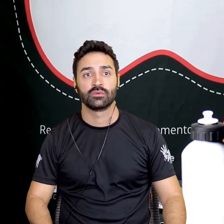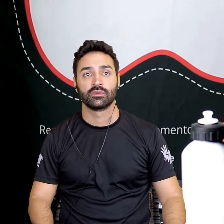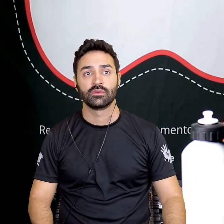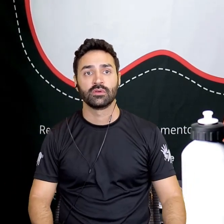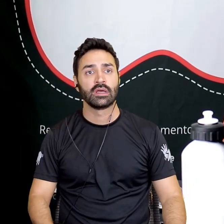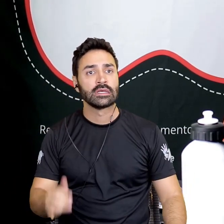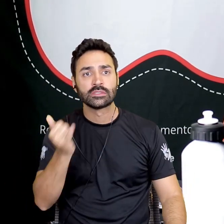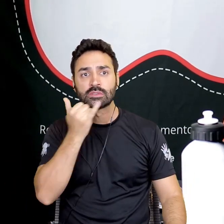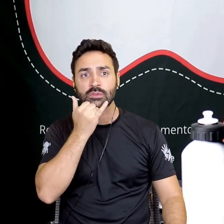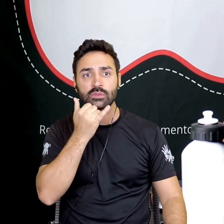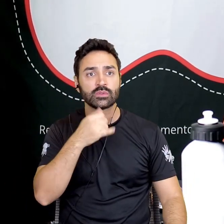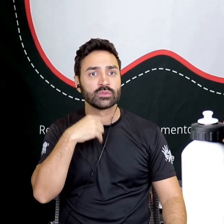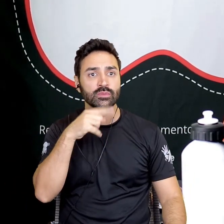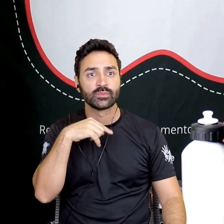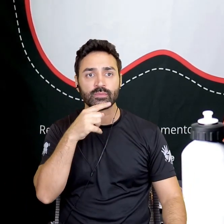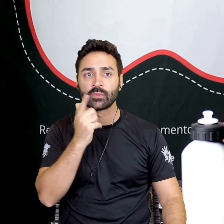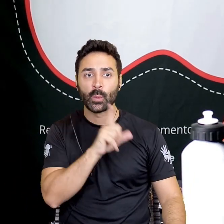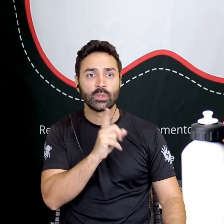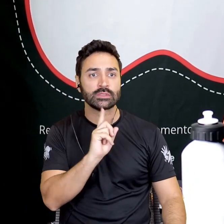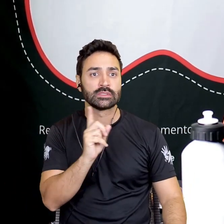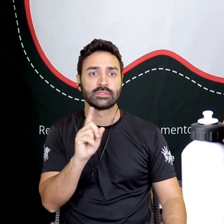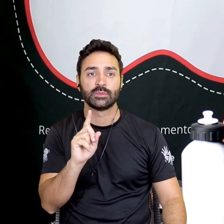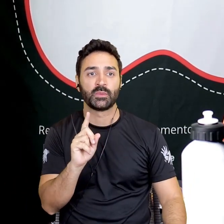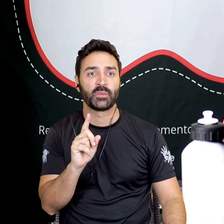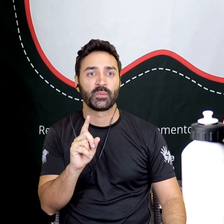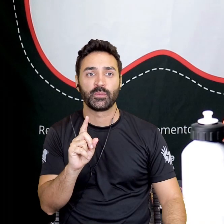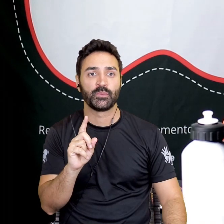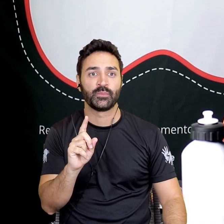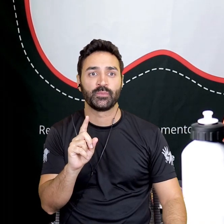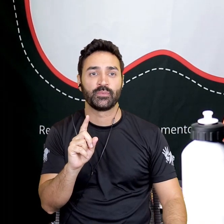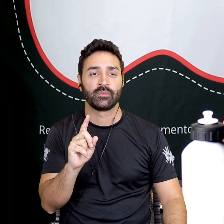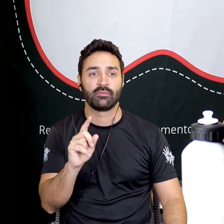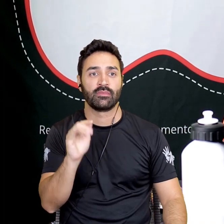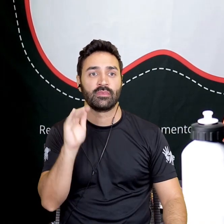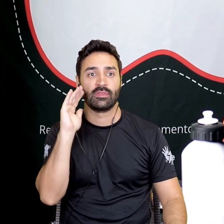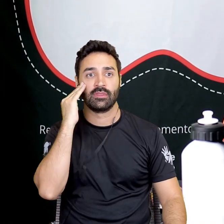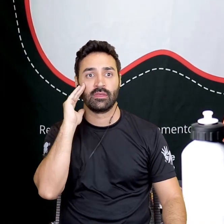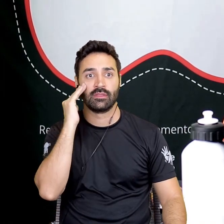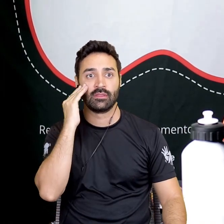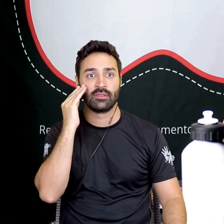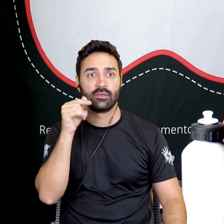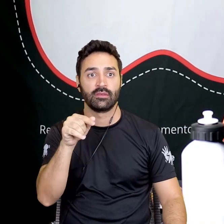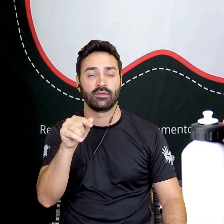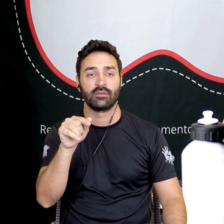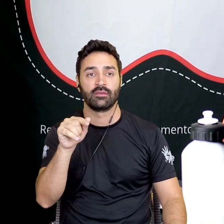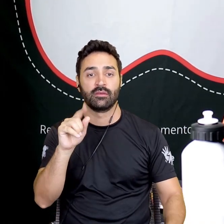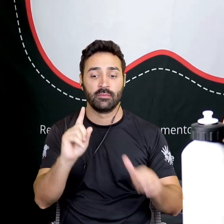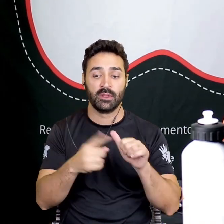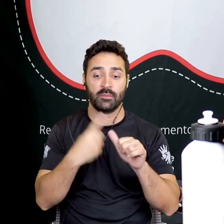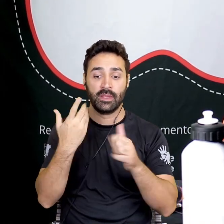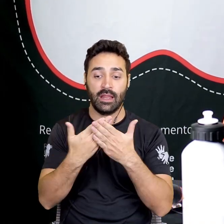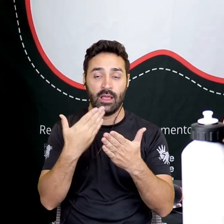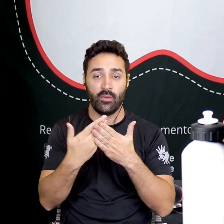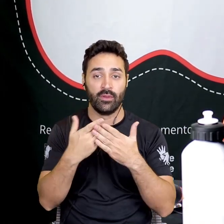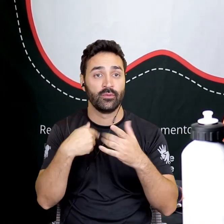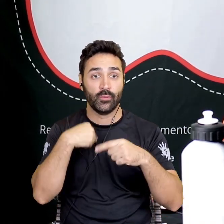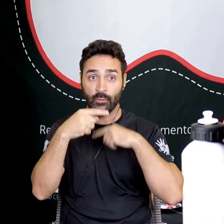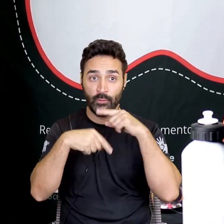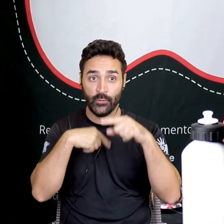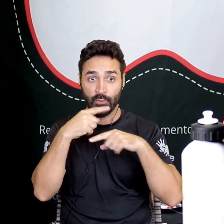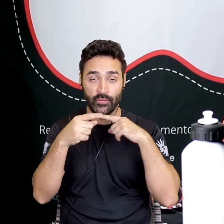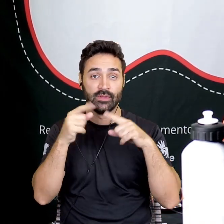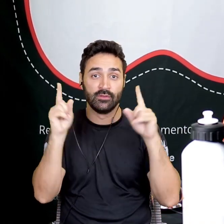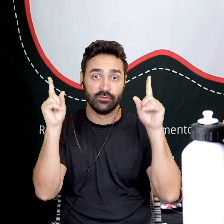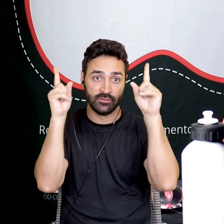estou conseguindo me orientar nessa primeira aula porque eu estou tendo